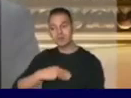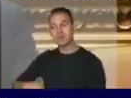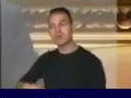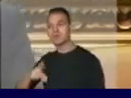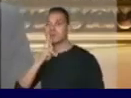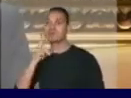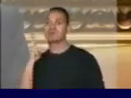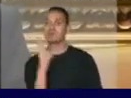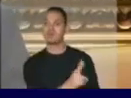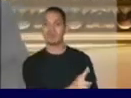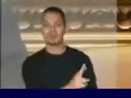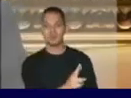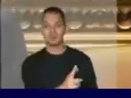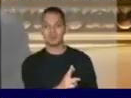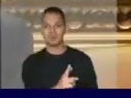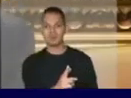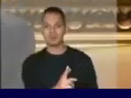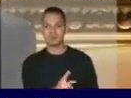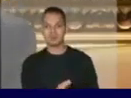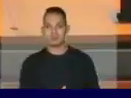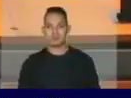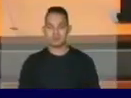depois...